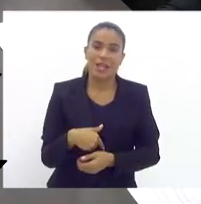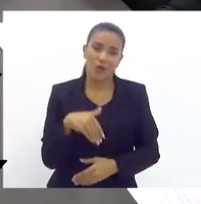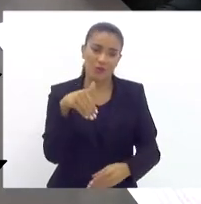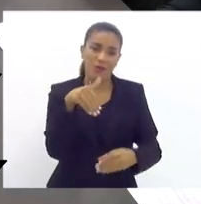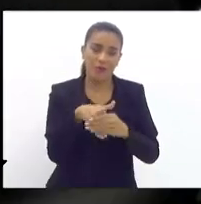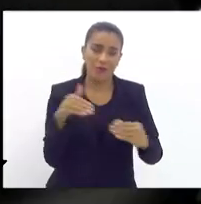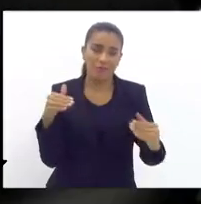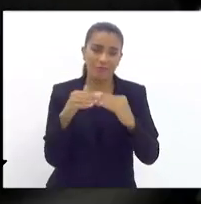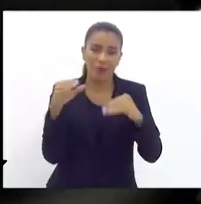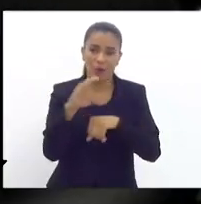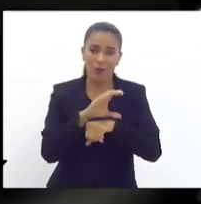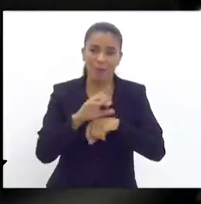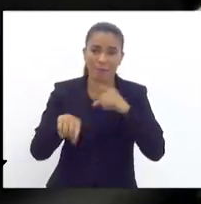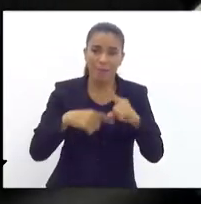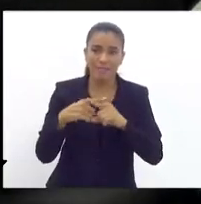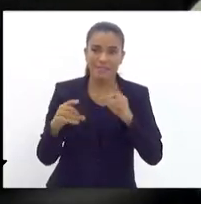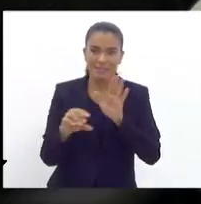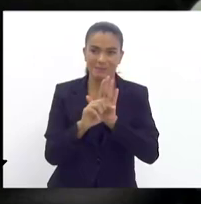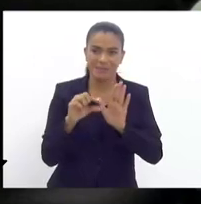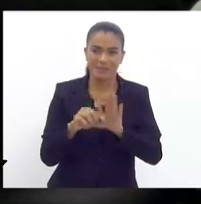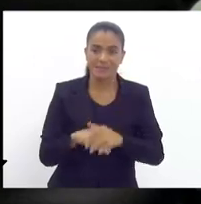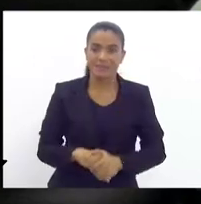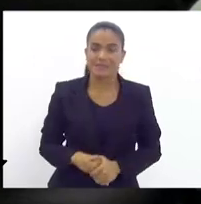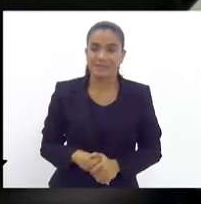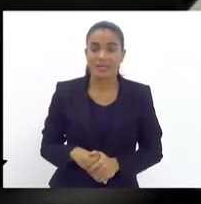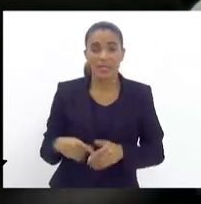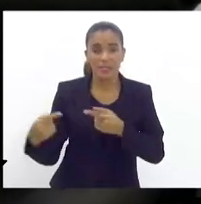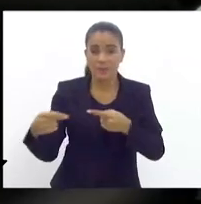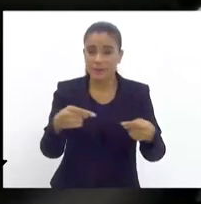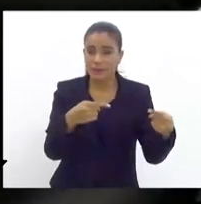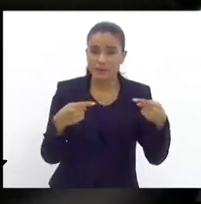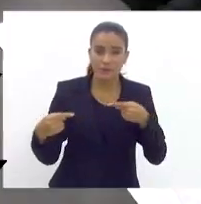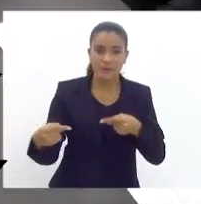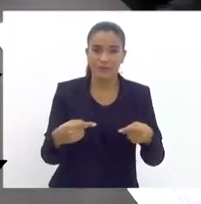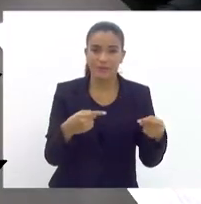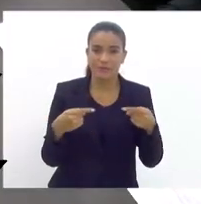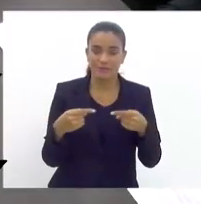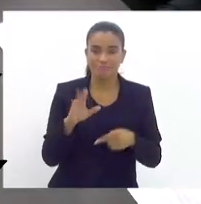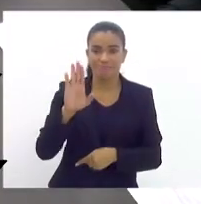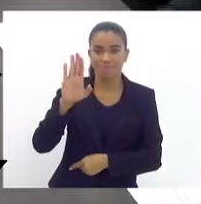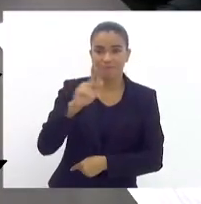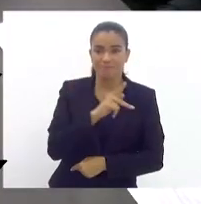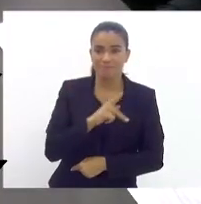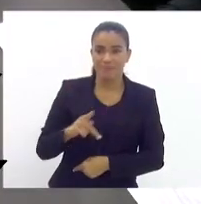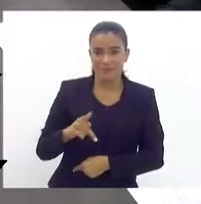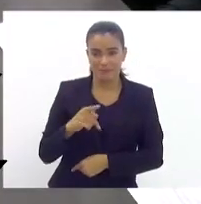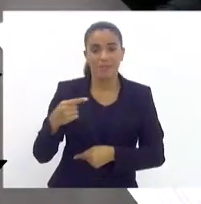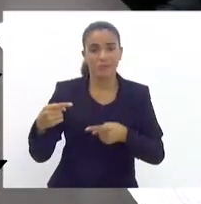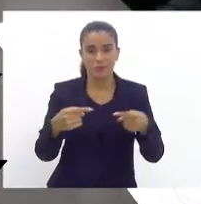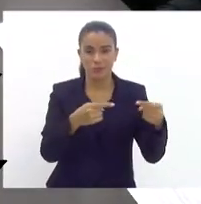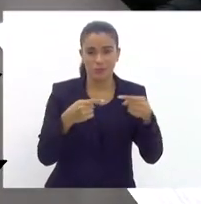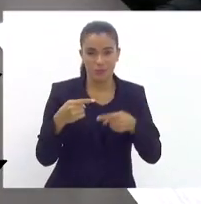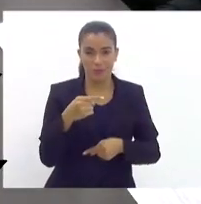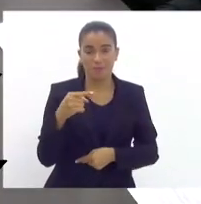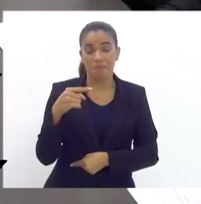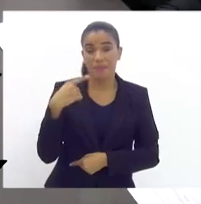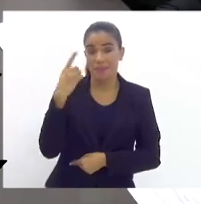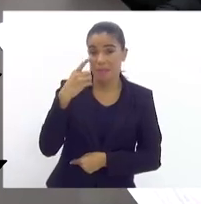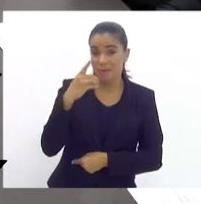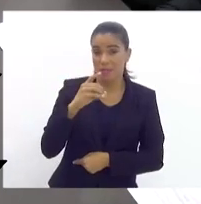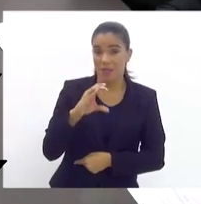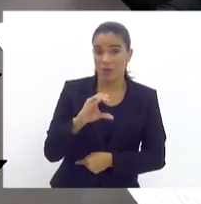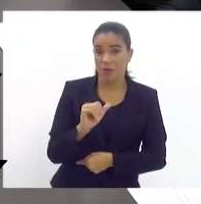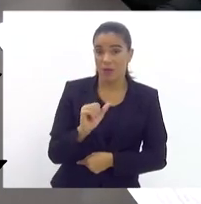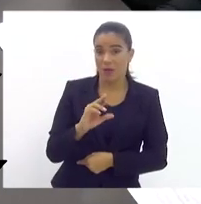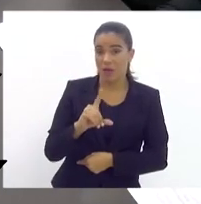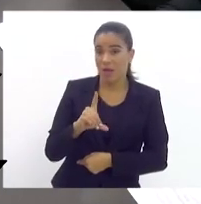pela condicionalidade com emendas. Em discussão. Presidente. Para discutir, deputado Carlos Mink.